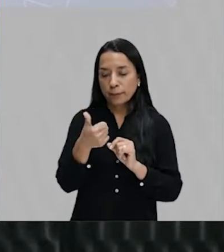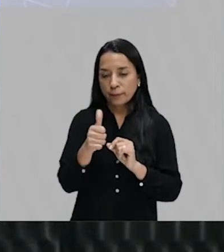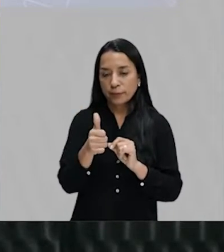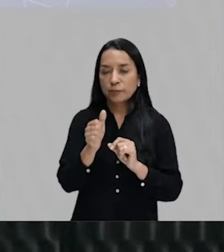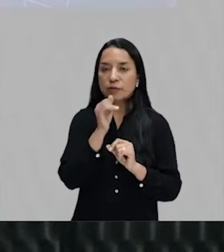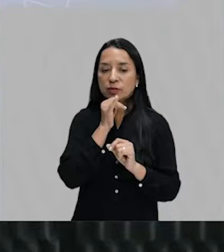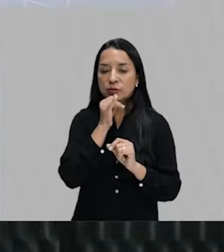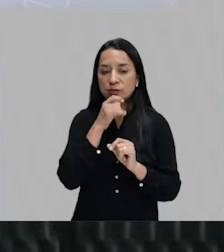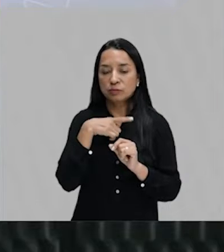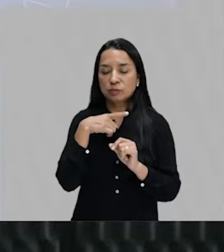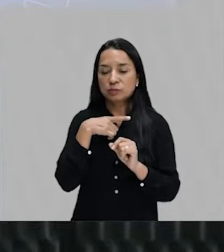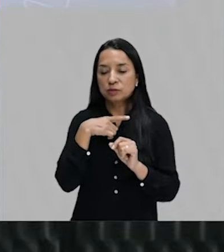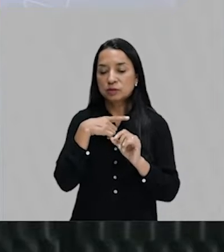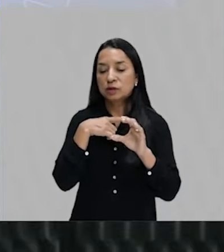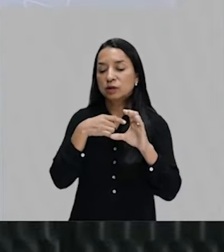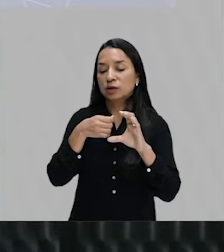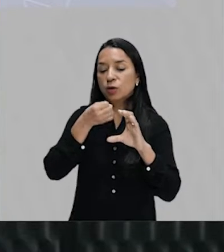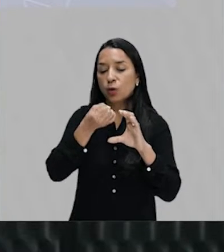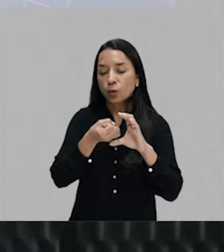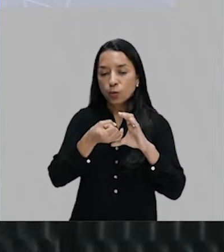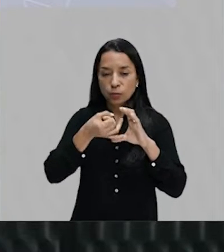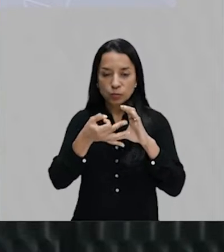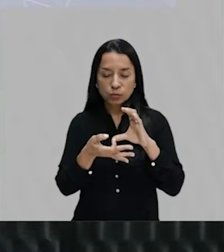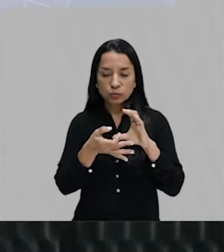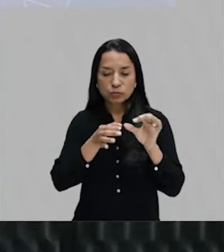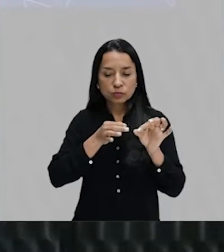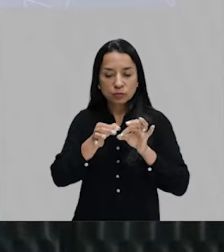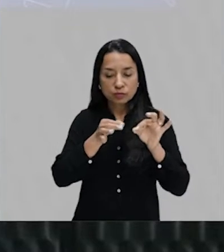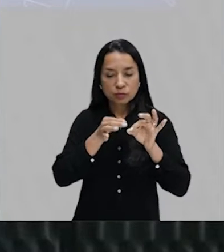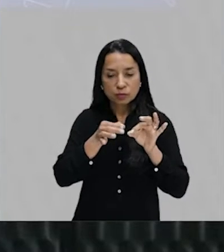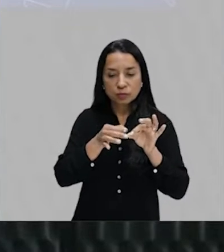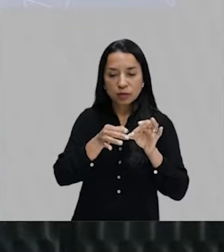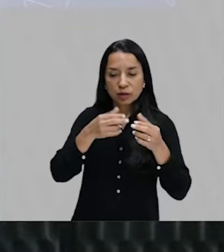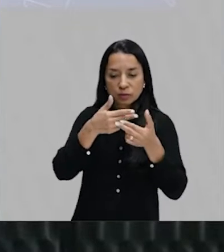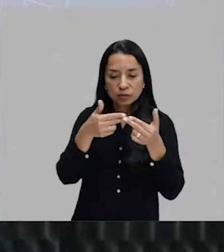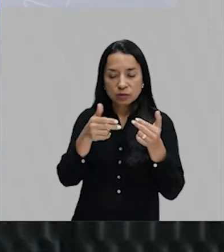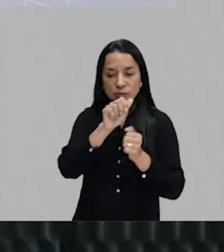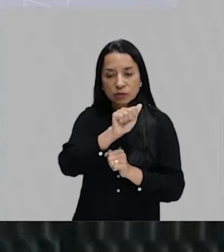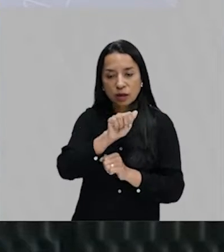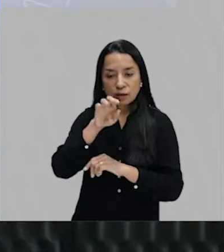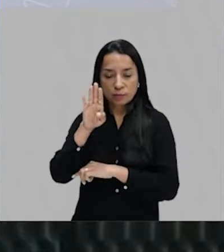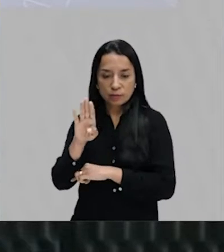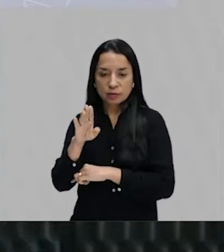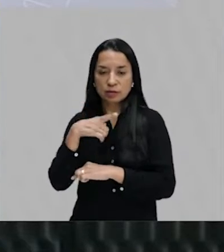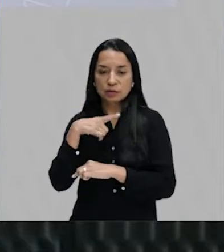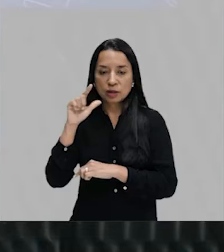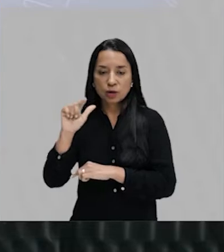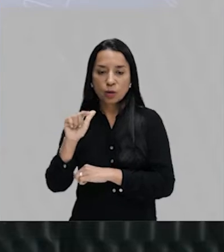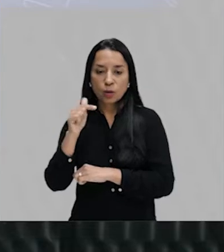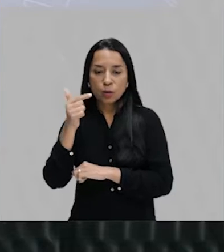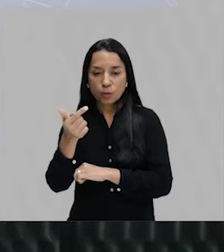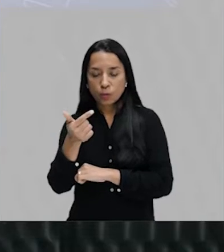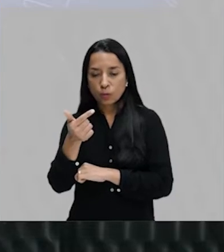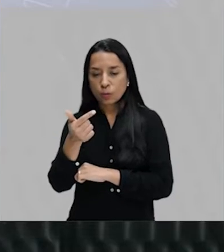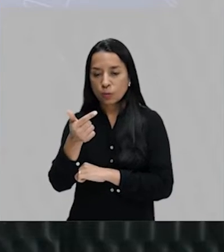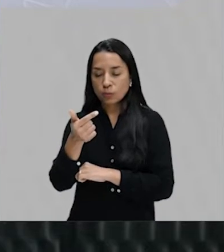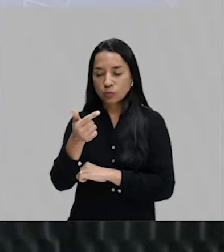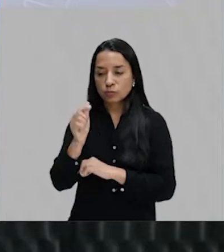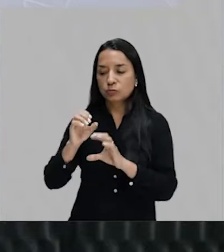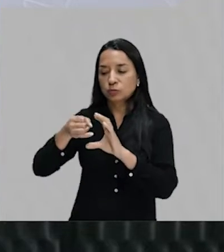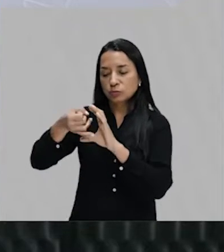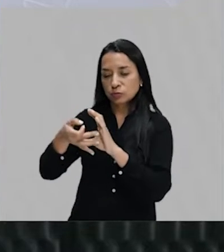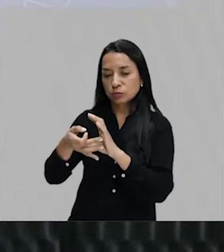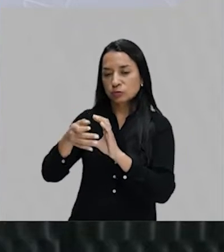eu tenho esse conjunto aqui formado pelos elementos A e B e eu tenho esse outro conjunto aqui formado pelos elementos